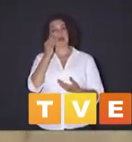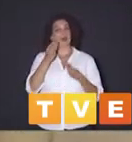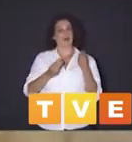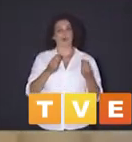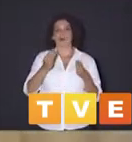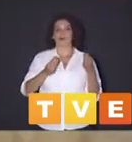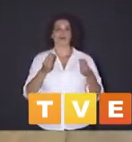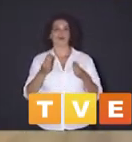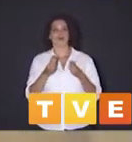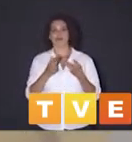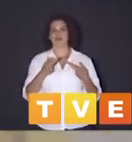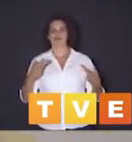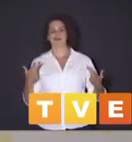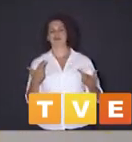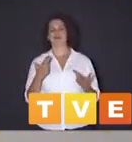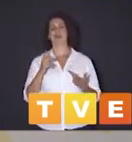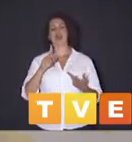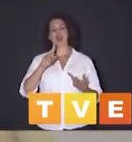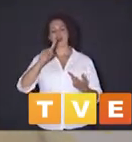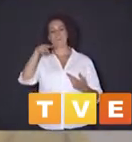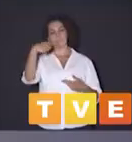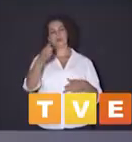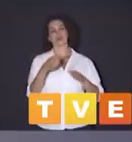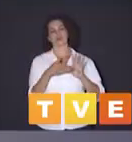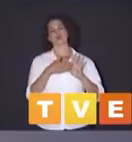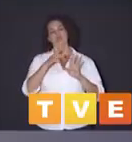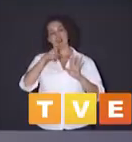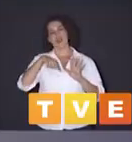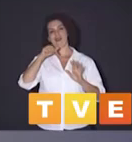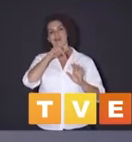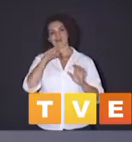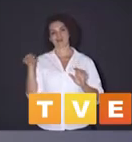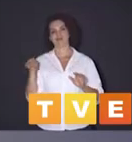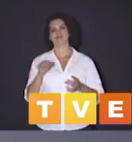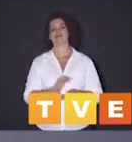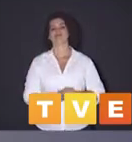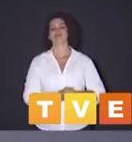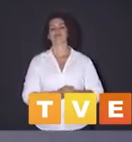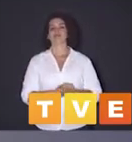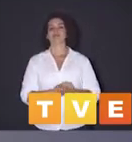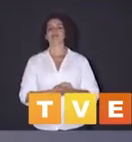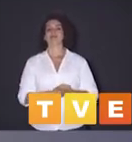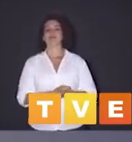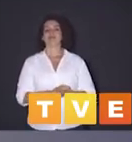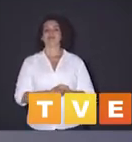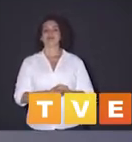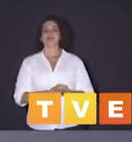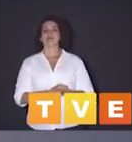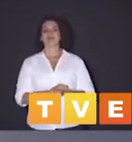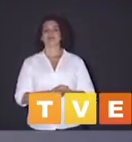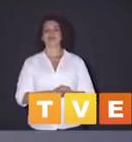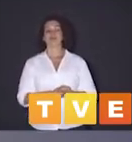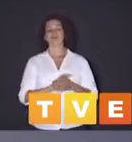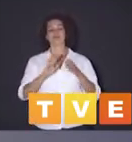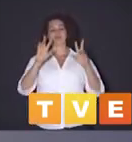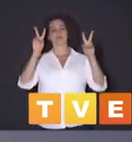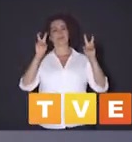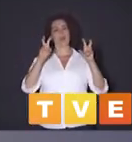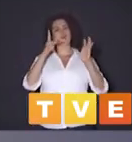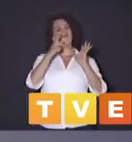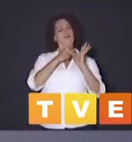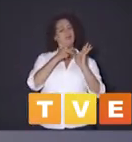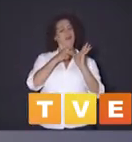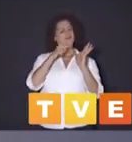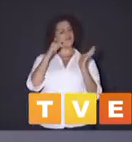então o próximo projeto nessa linha do laboratório verdade na verdade assim na verdade é um